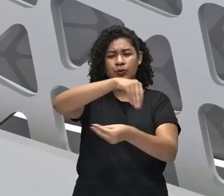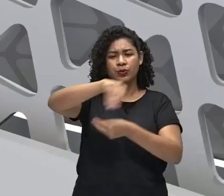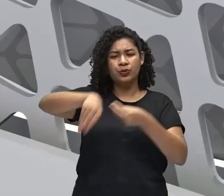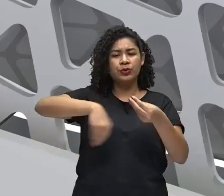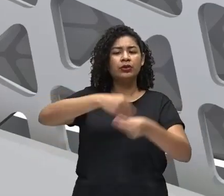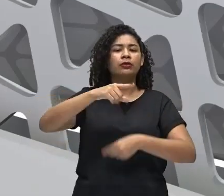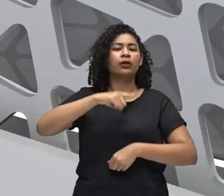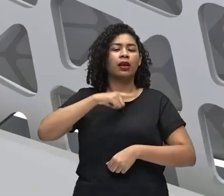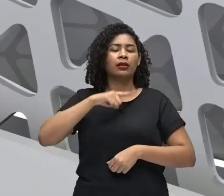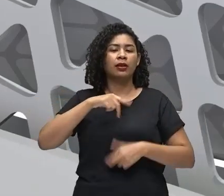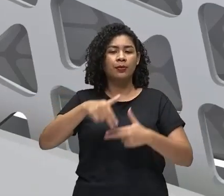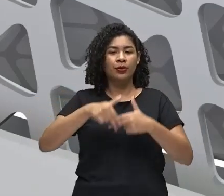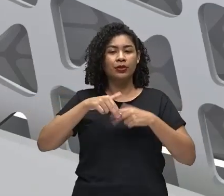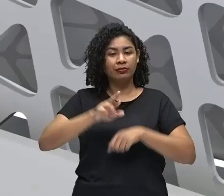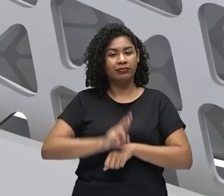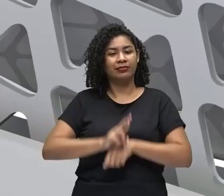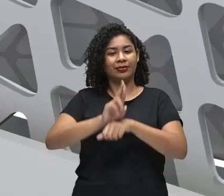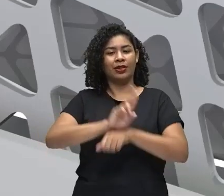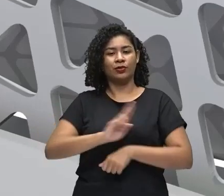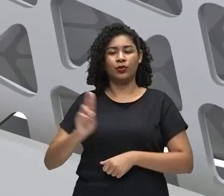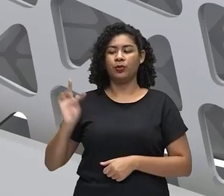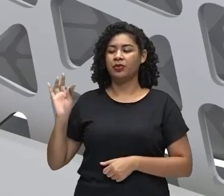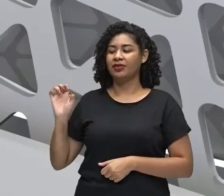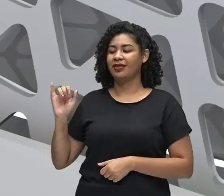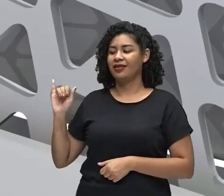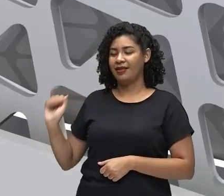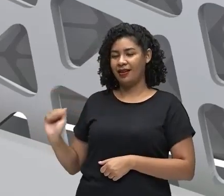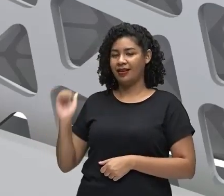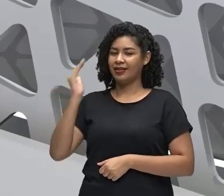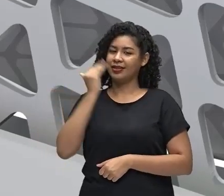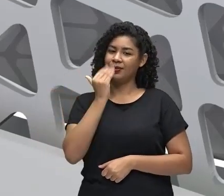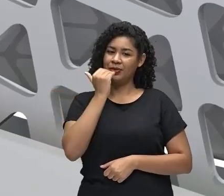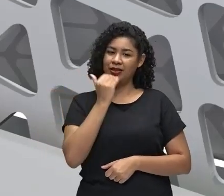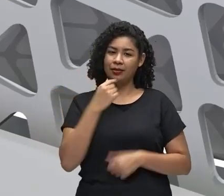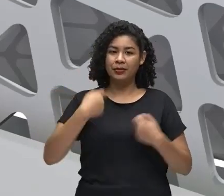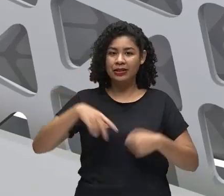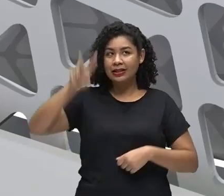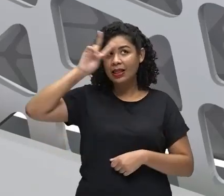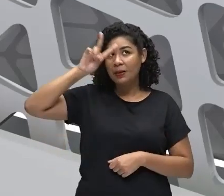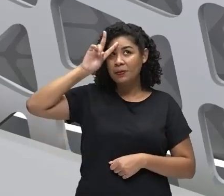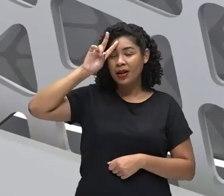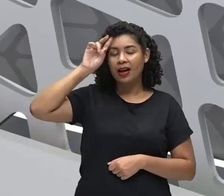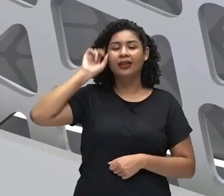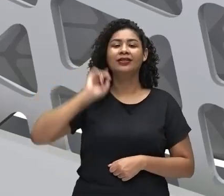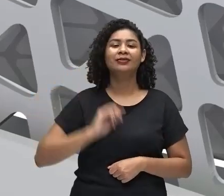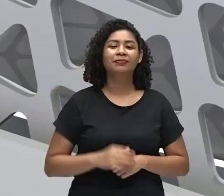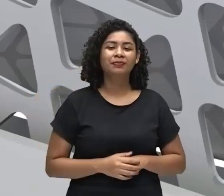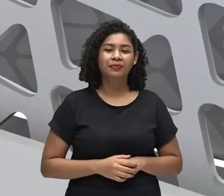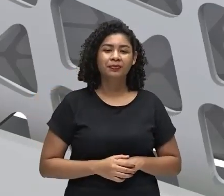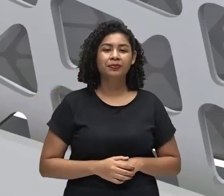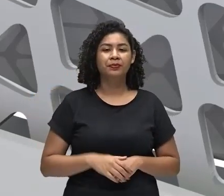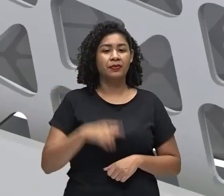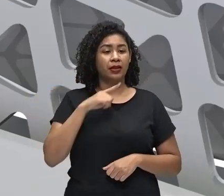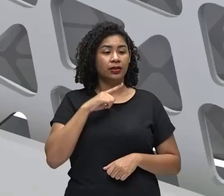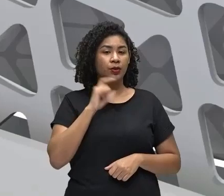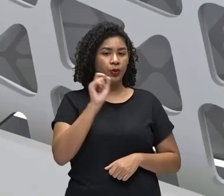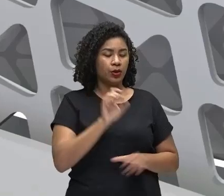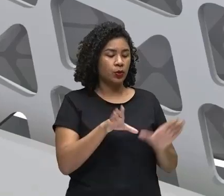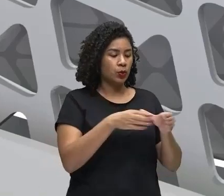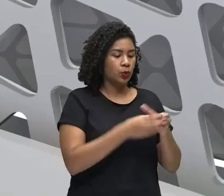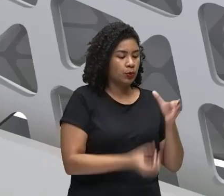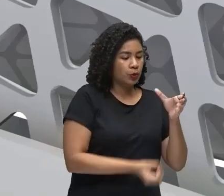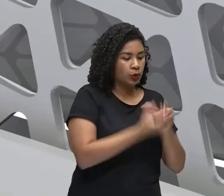a representação da teia alimentar, tá? É só lembrar de cadeia alimentar, produtor, consumidores, né? E